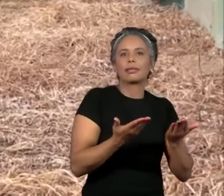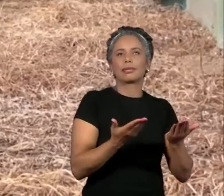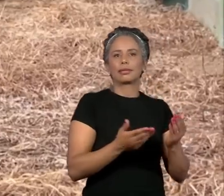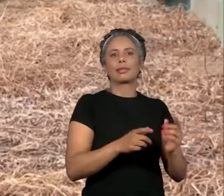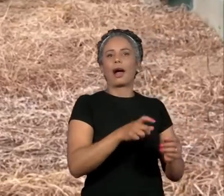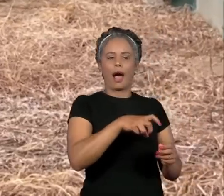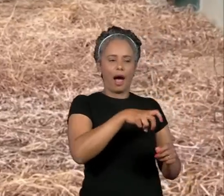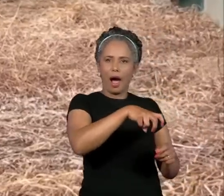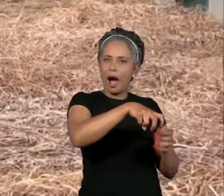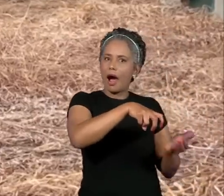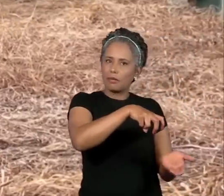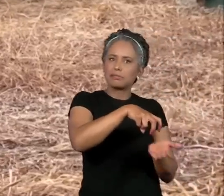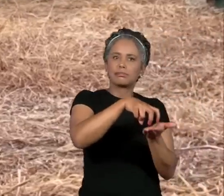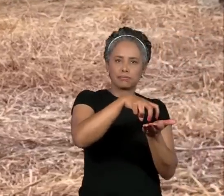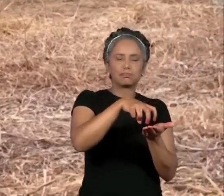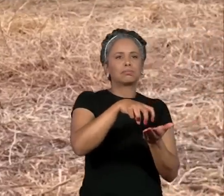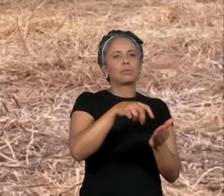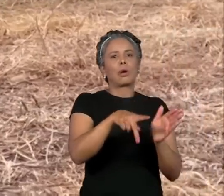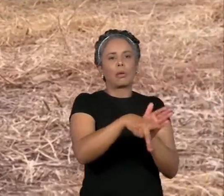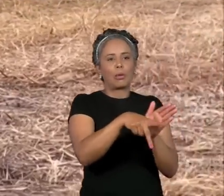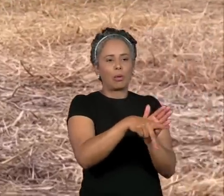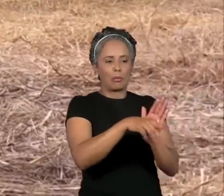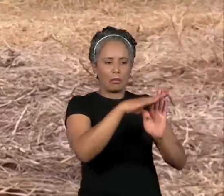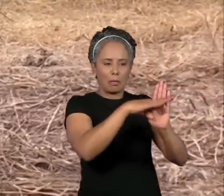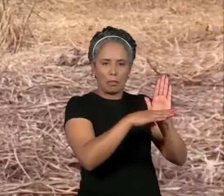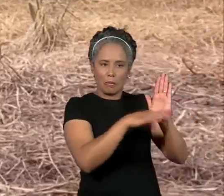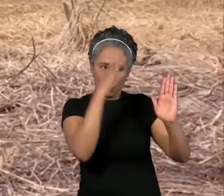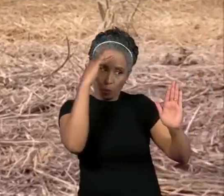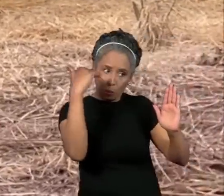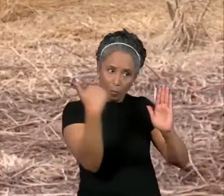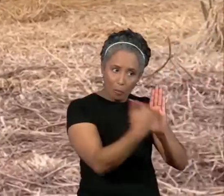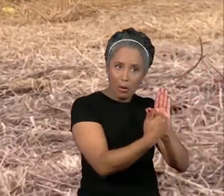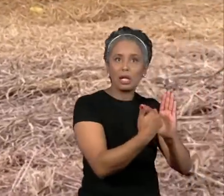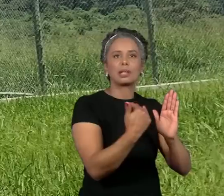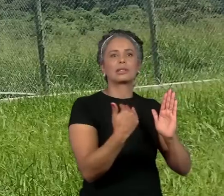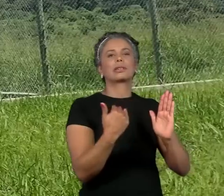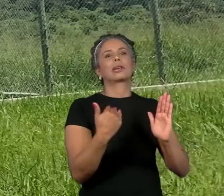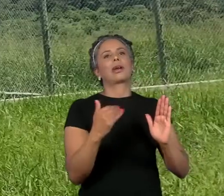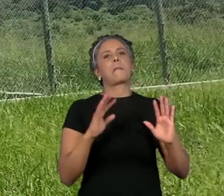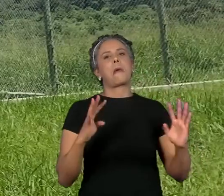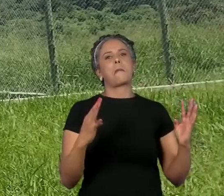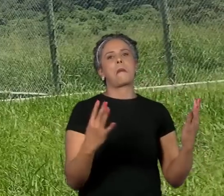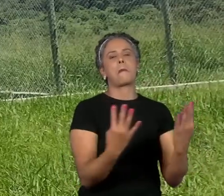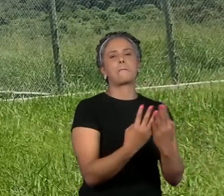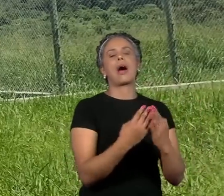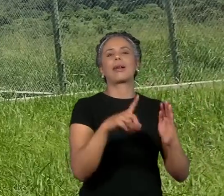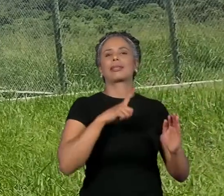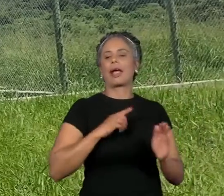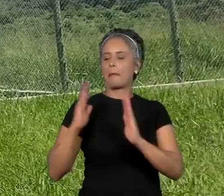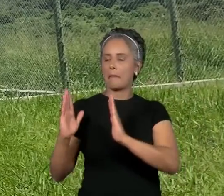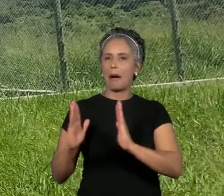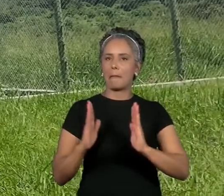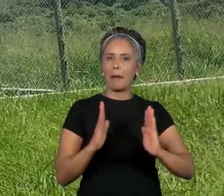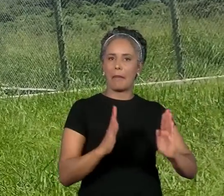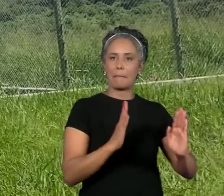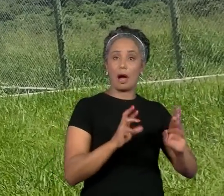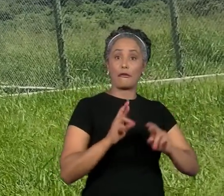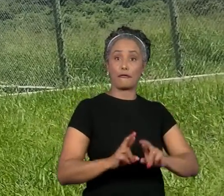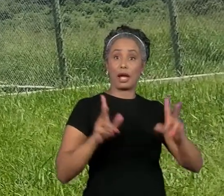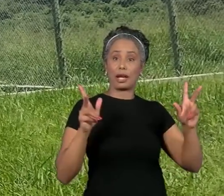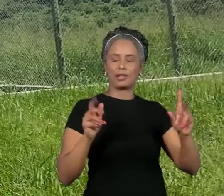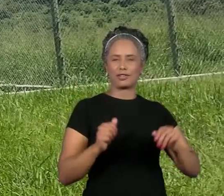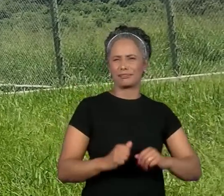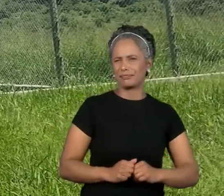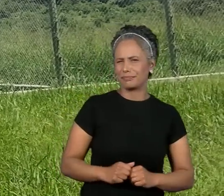protocolo desenvolvido pelos pesquisadores que inclui diferentes etapas. quando a gente recebe um filhote, o primeiro